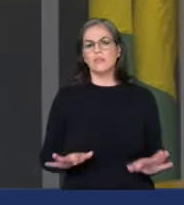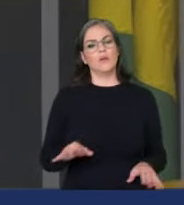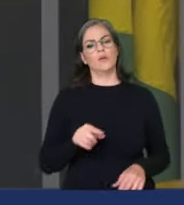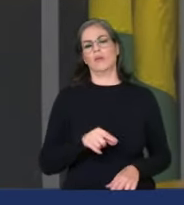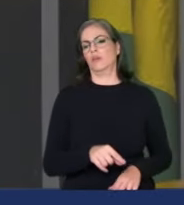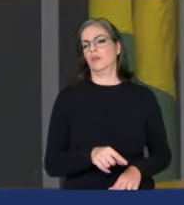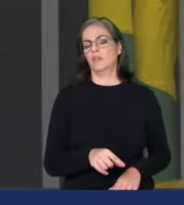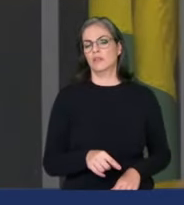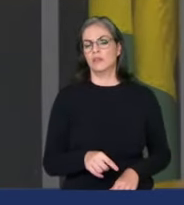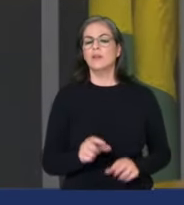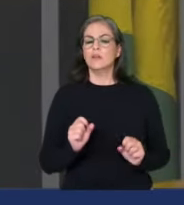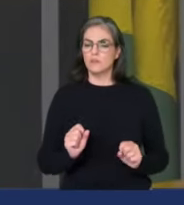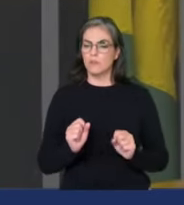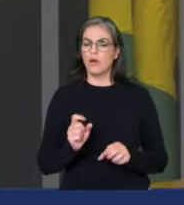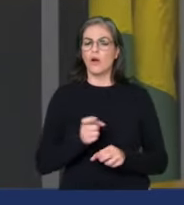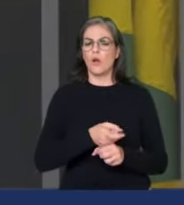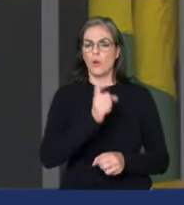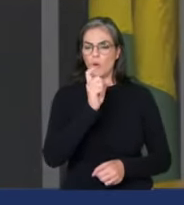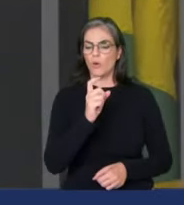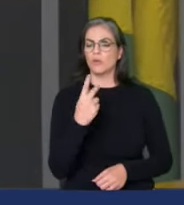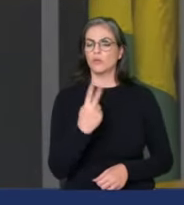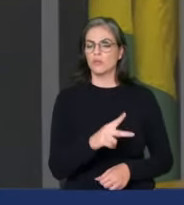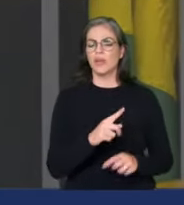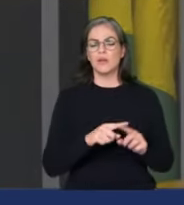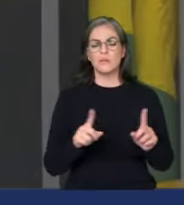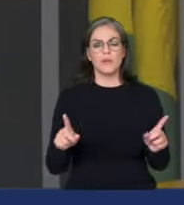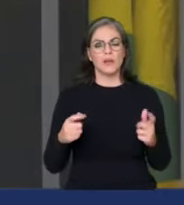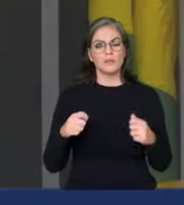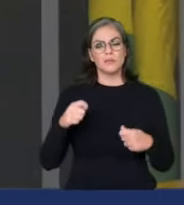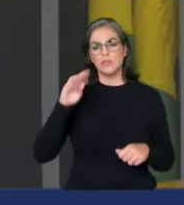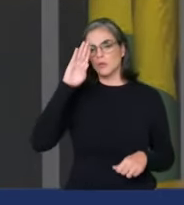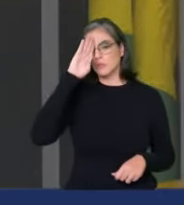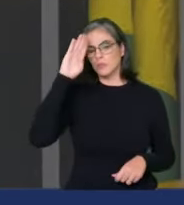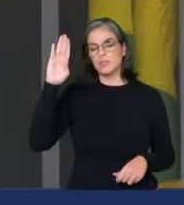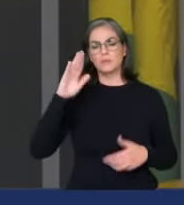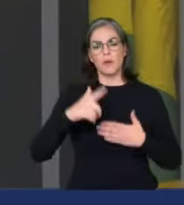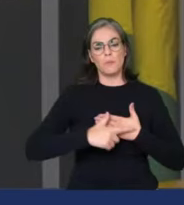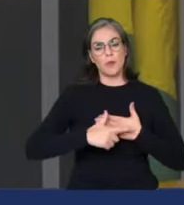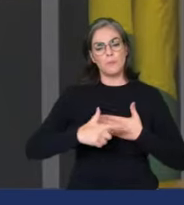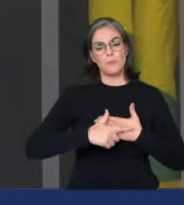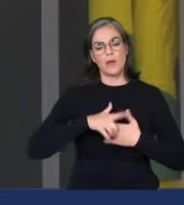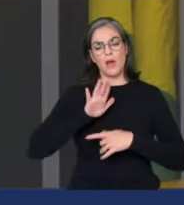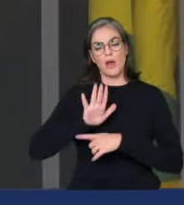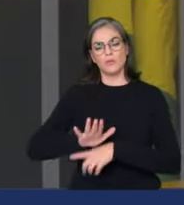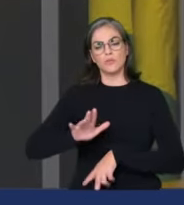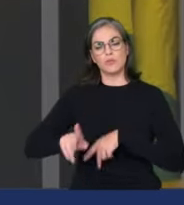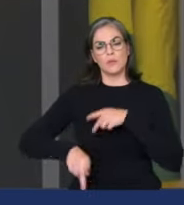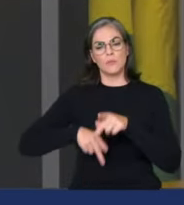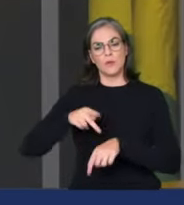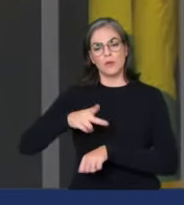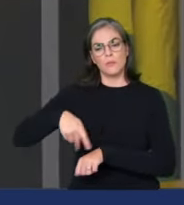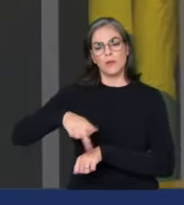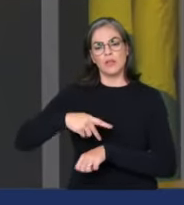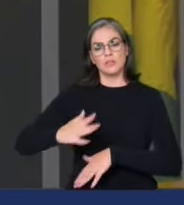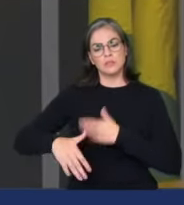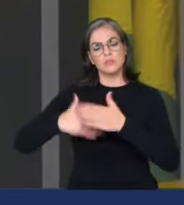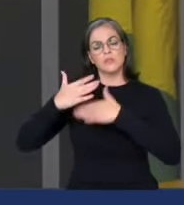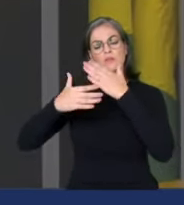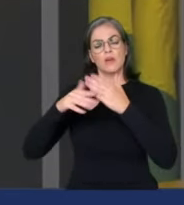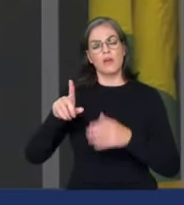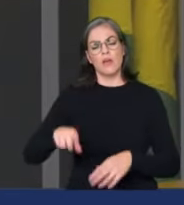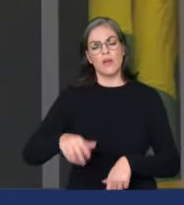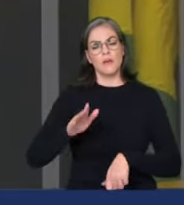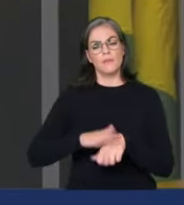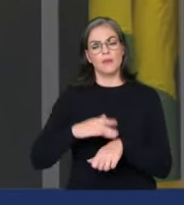para ter lucro, mas fundamentalmente para ter o seu papel estratégico no desenvolvimento do país. E é isso que é